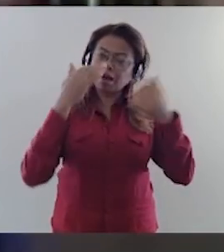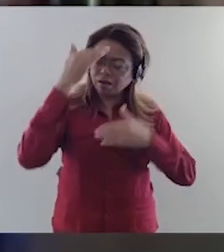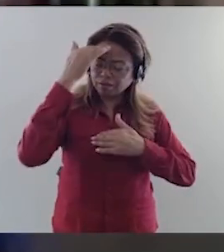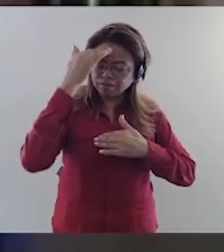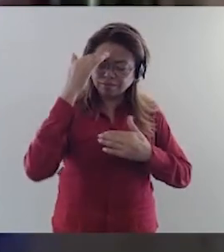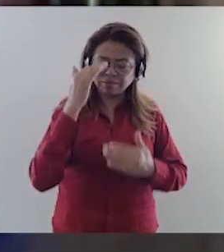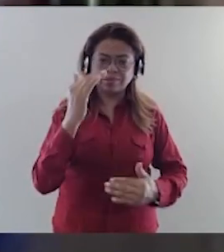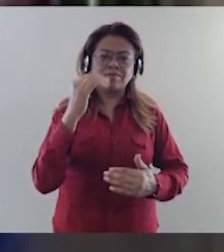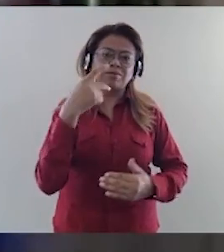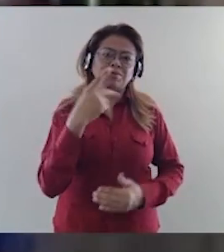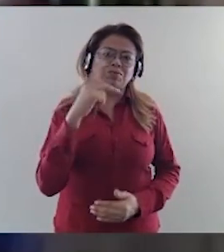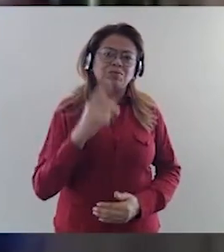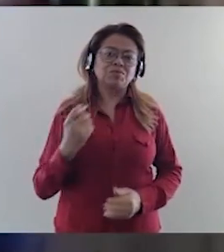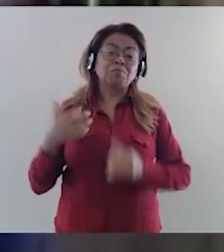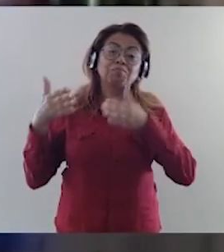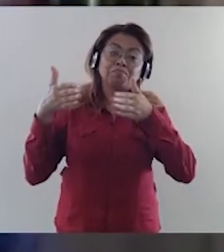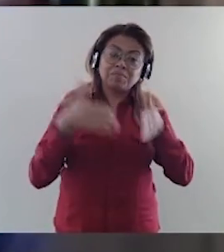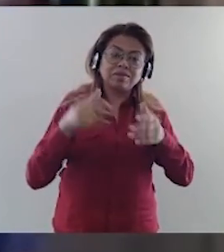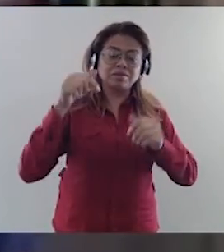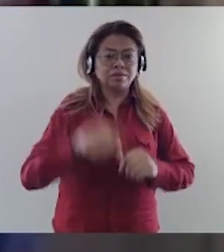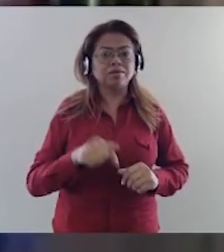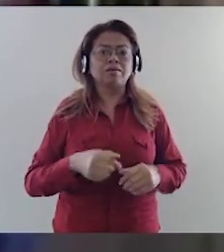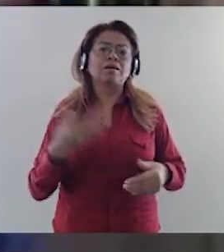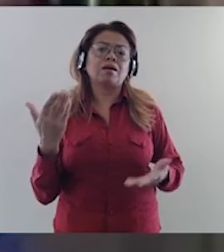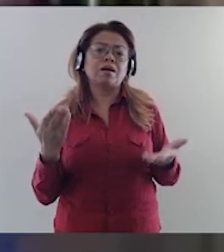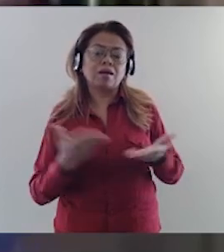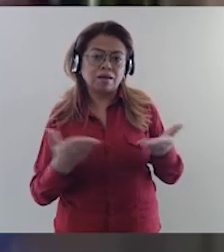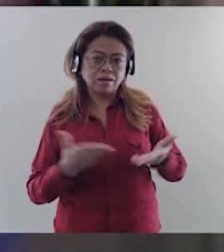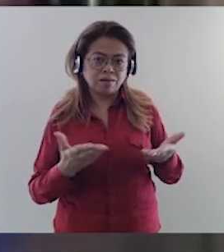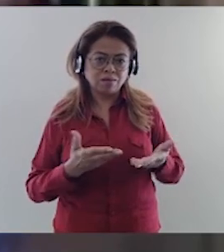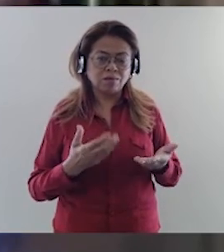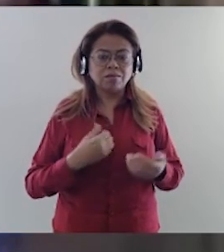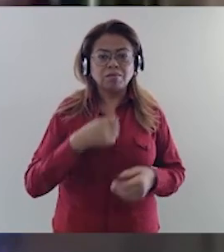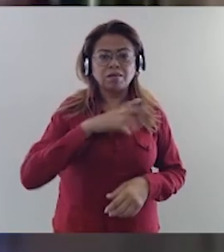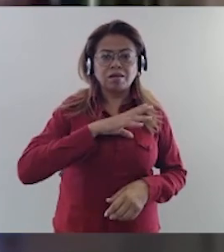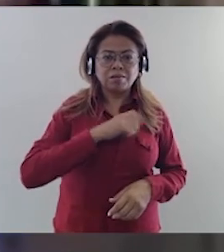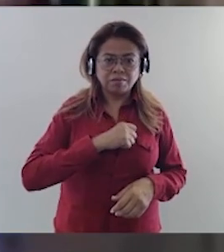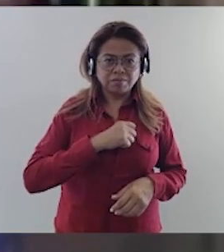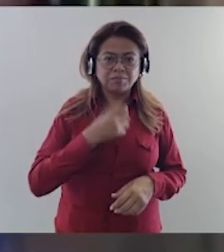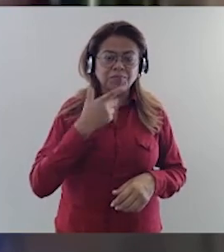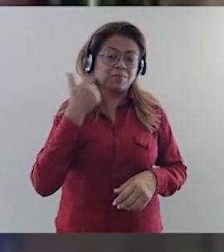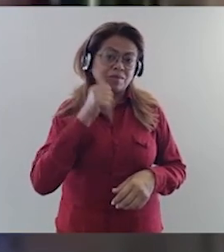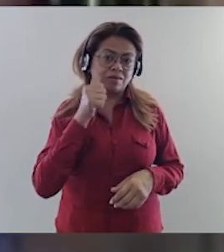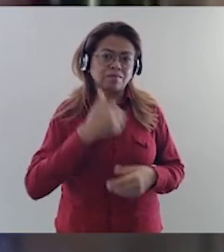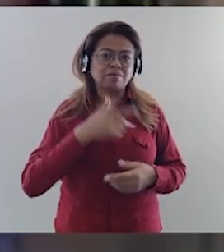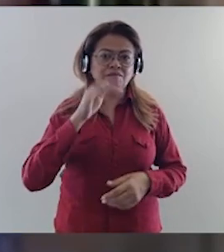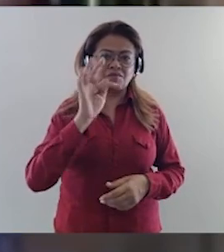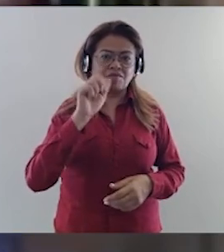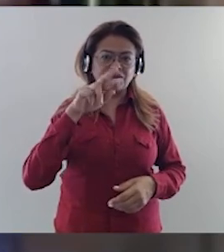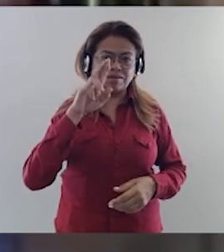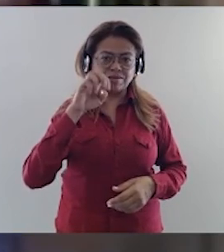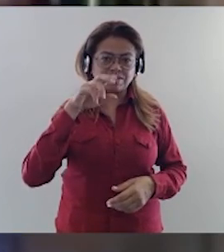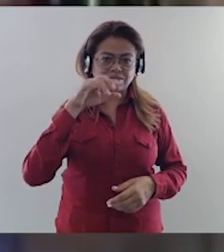presença. Passo, então, a minha querida Francisca para que ela possa estar encerrando aqui esse painel. Muito obrigado.